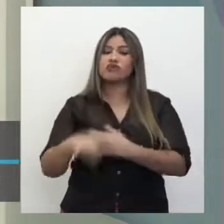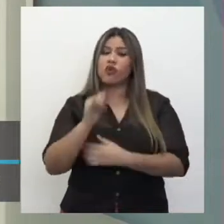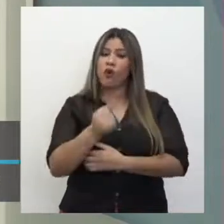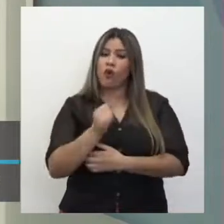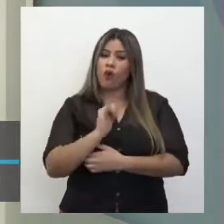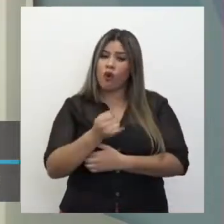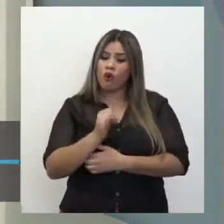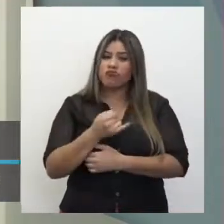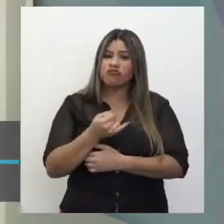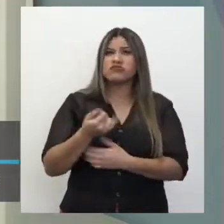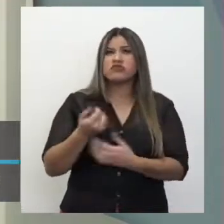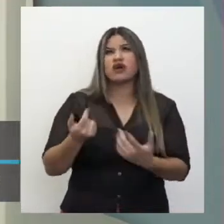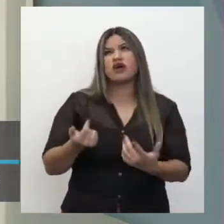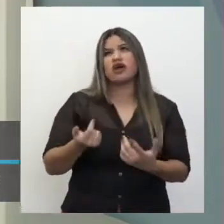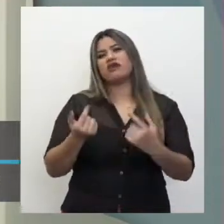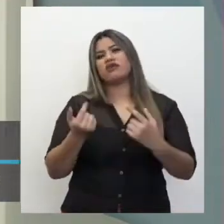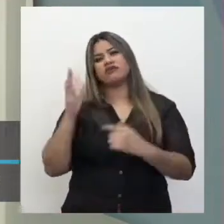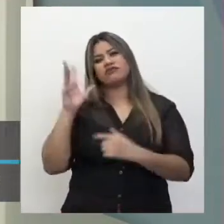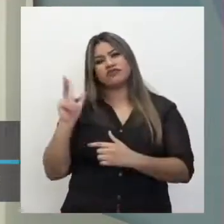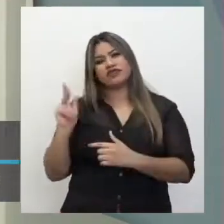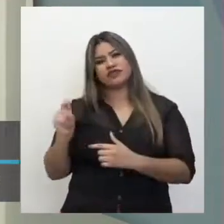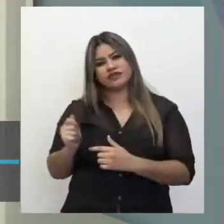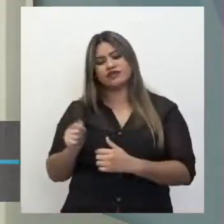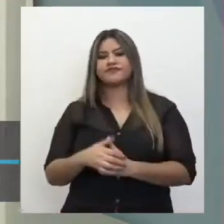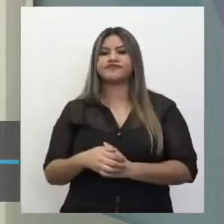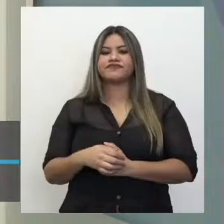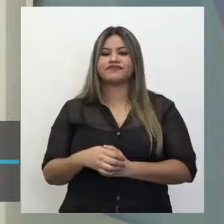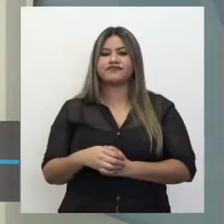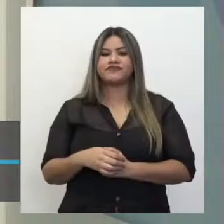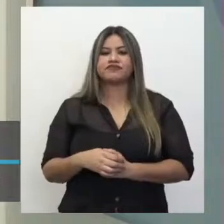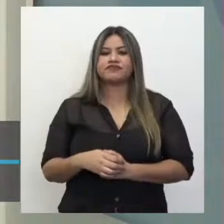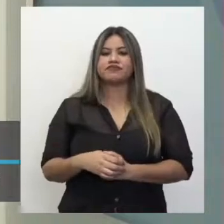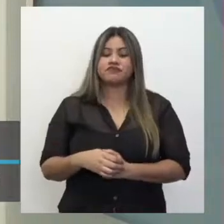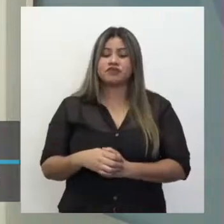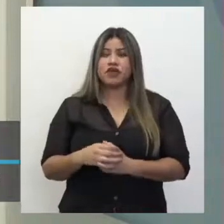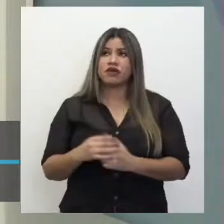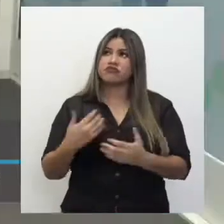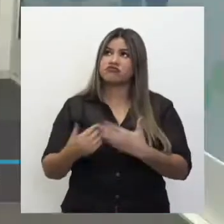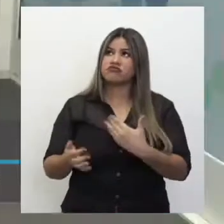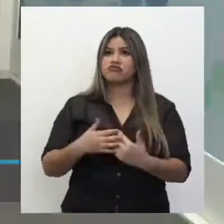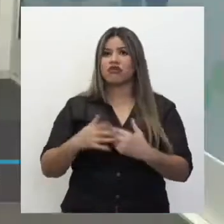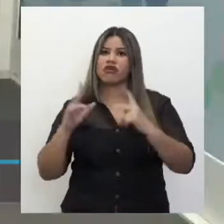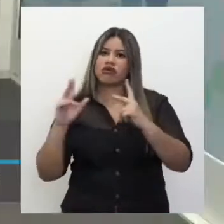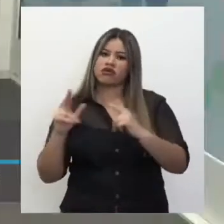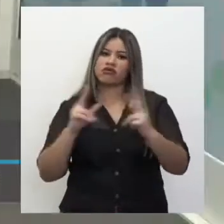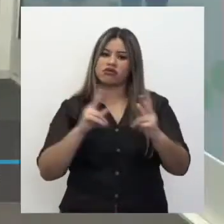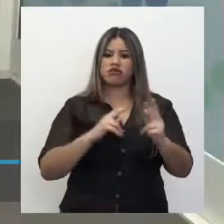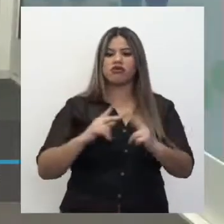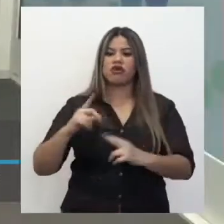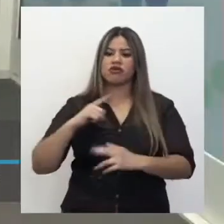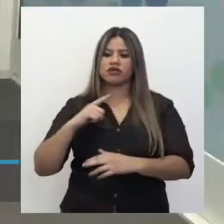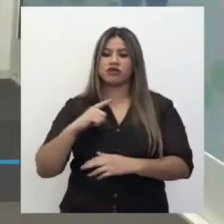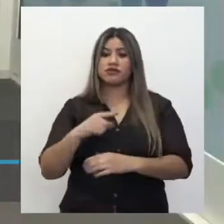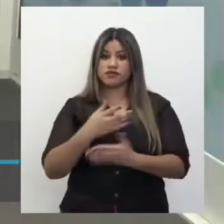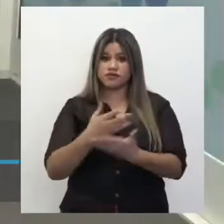muito parecido uma coisa com a outra, tá? É só isso. Quer comentar do cronograma,